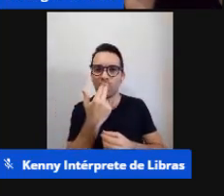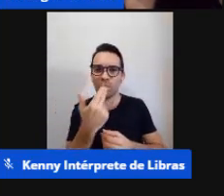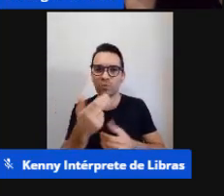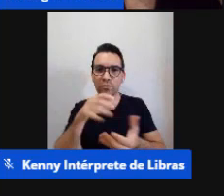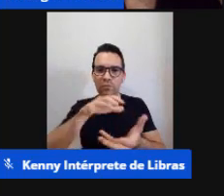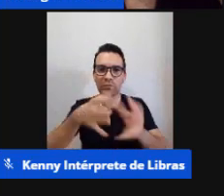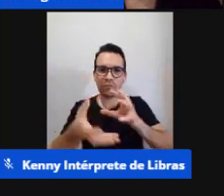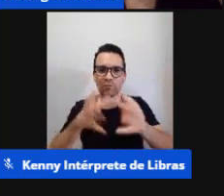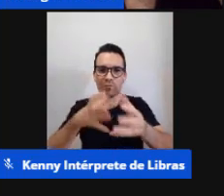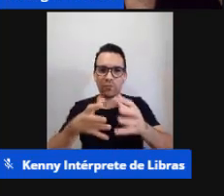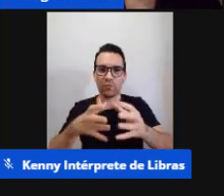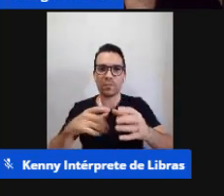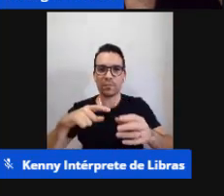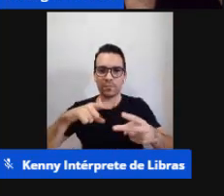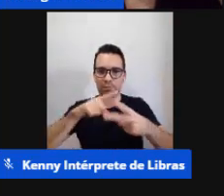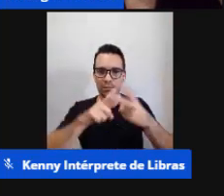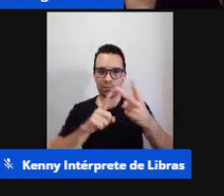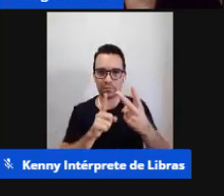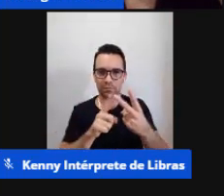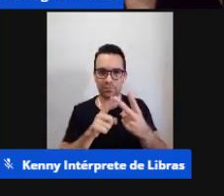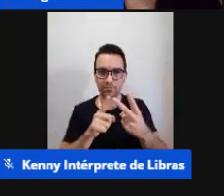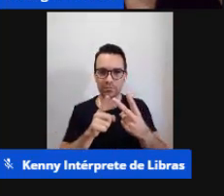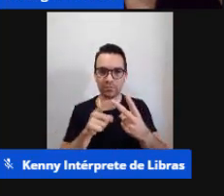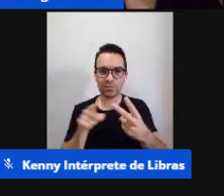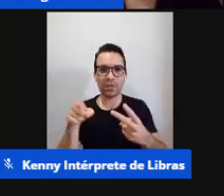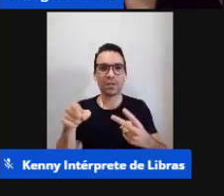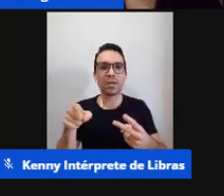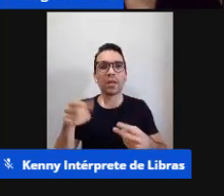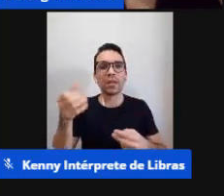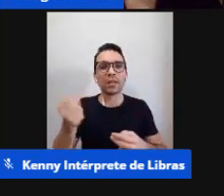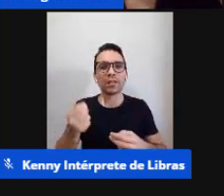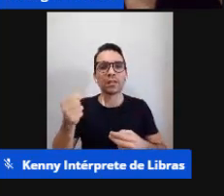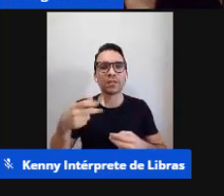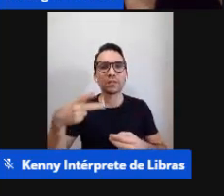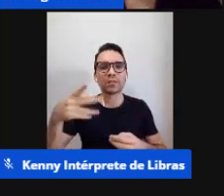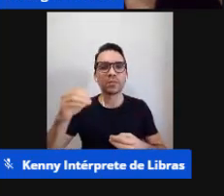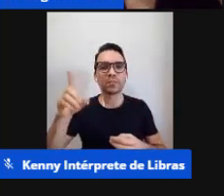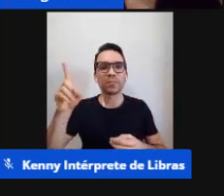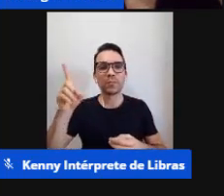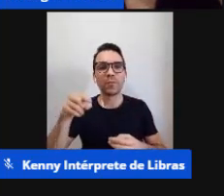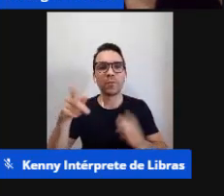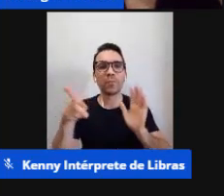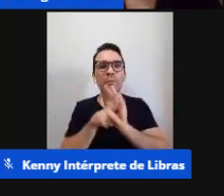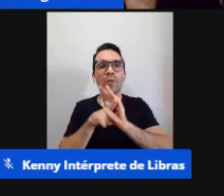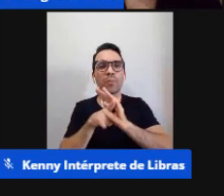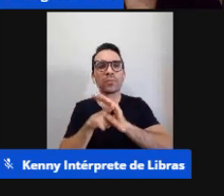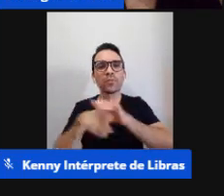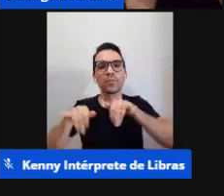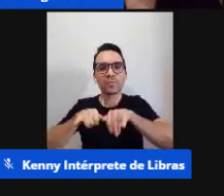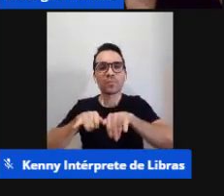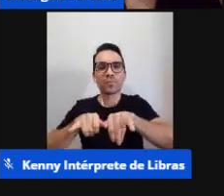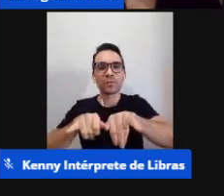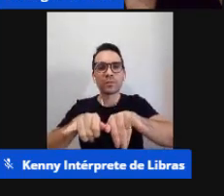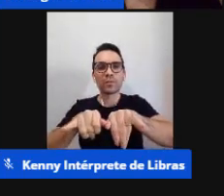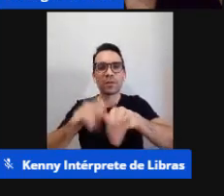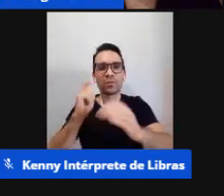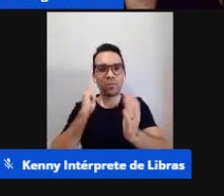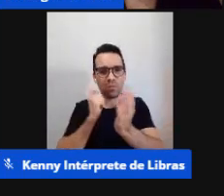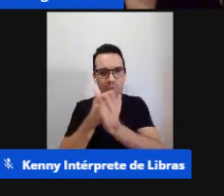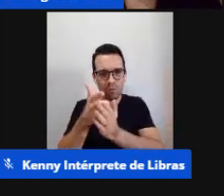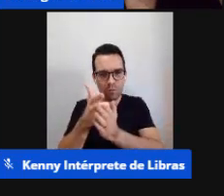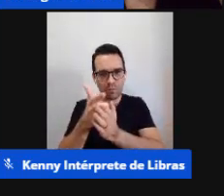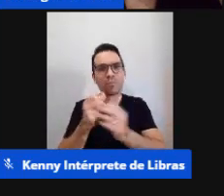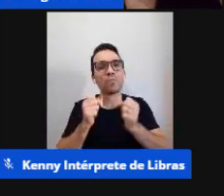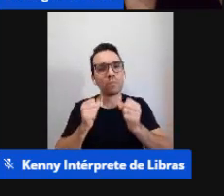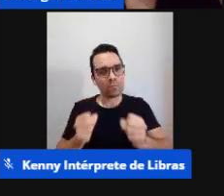duas latas de leite em pó, tá? Farinha láctea, a lata que você tiver em casa. Essa aqui eu já